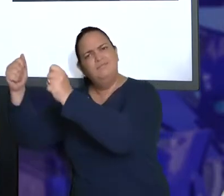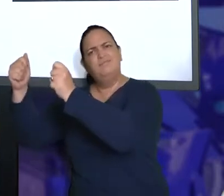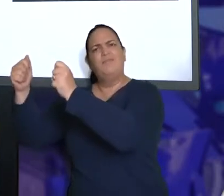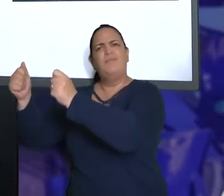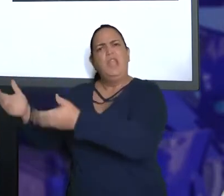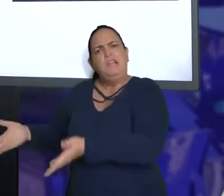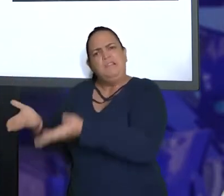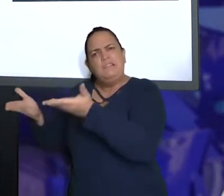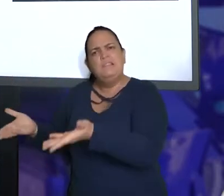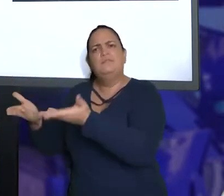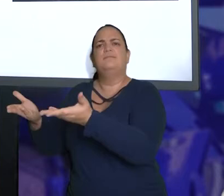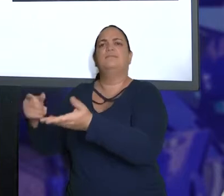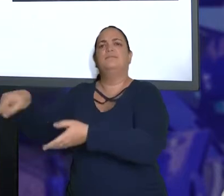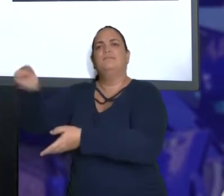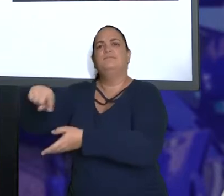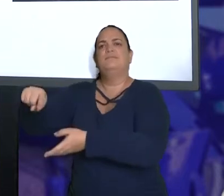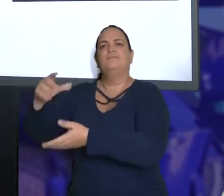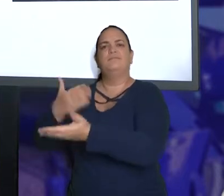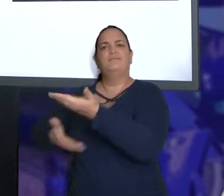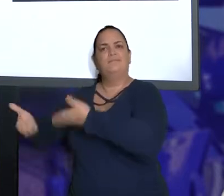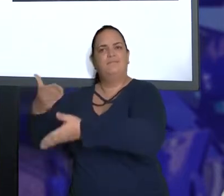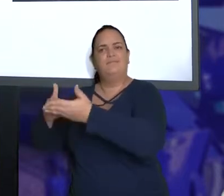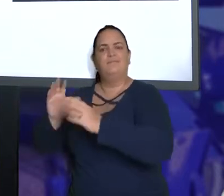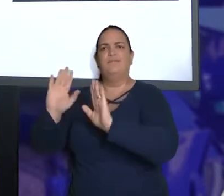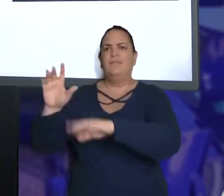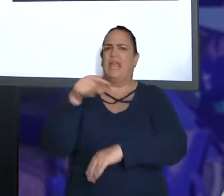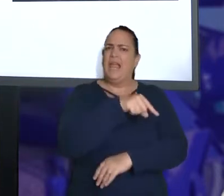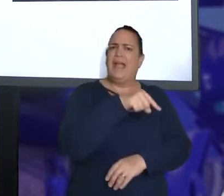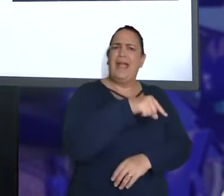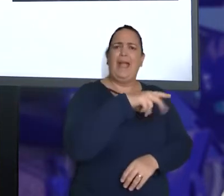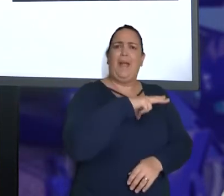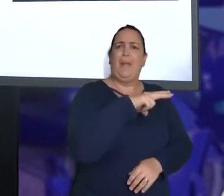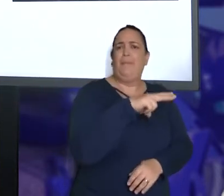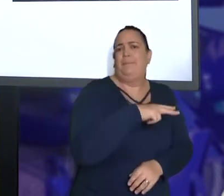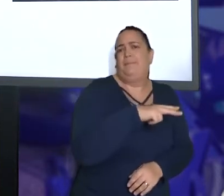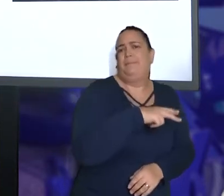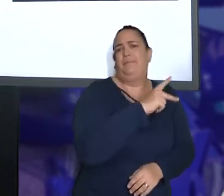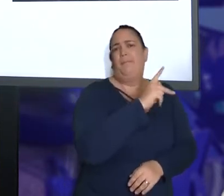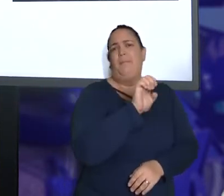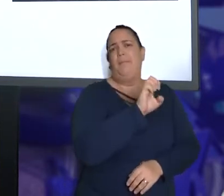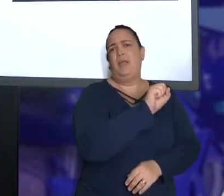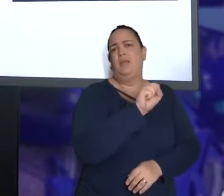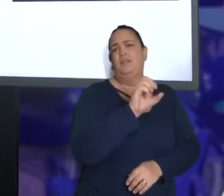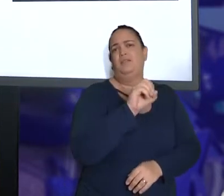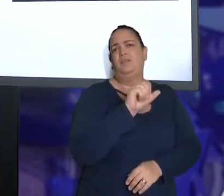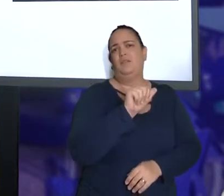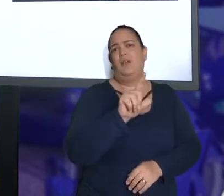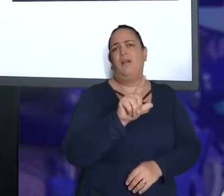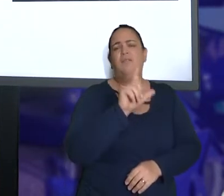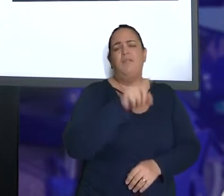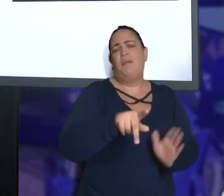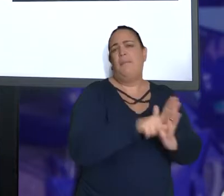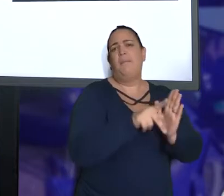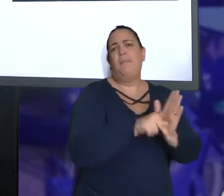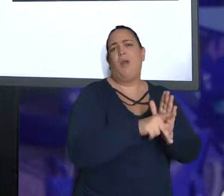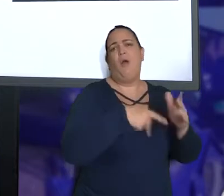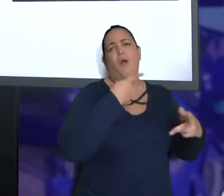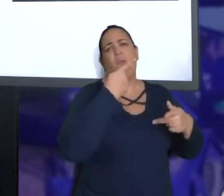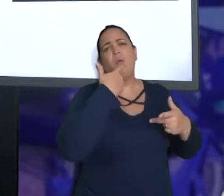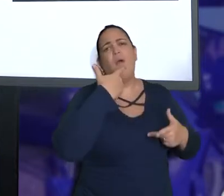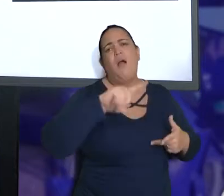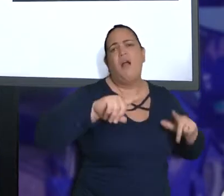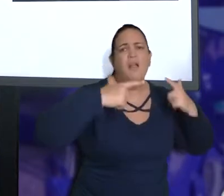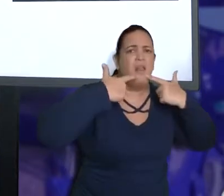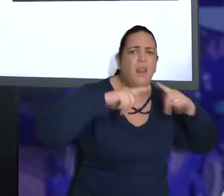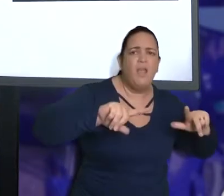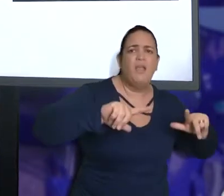convencer através de seus argumentos. A carta pessoal usa a linguagem coloquial, aquela linguagem do dia a dia, cotidiana. Então a carta pessoal permite, por